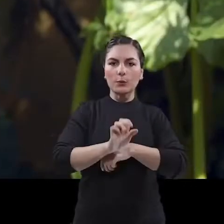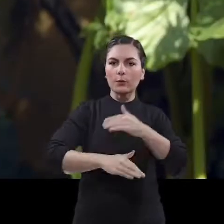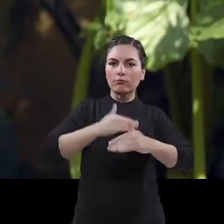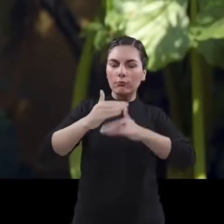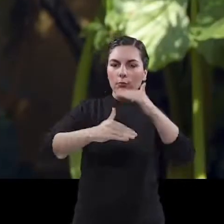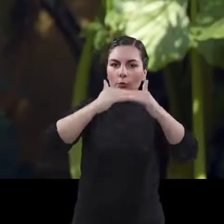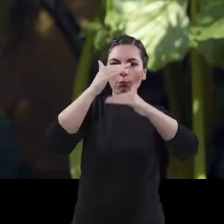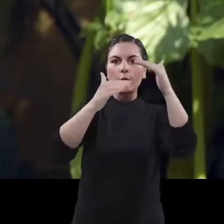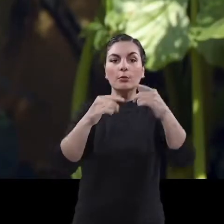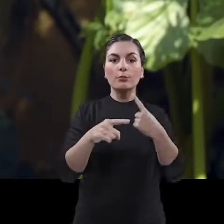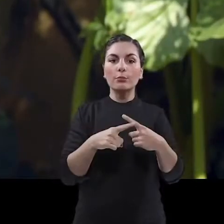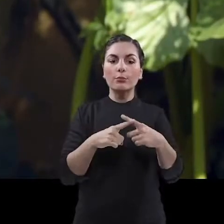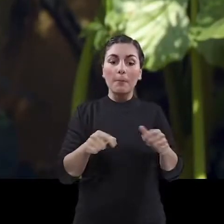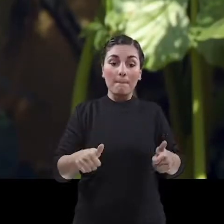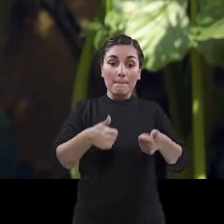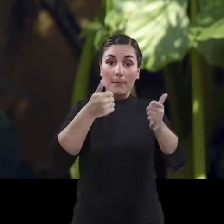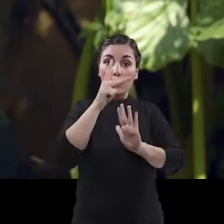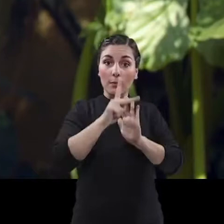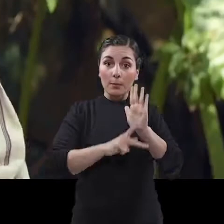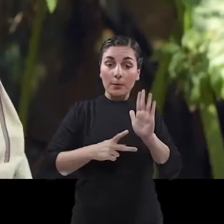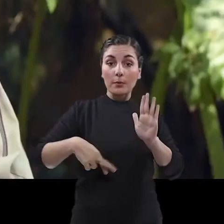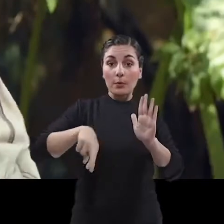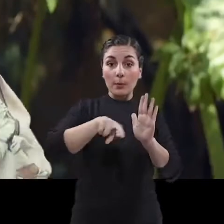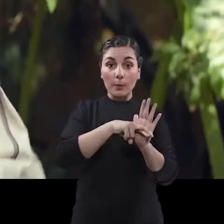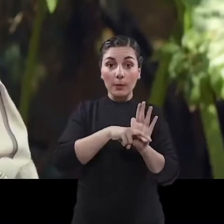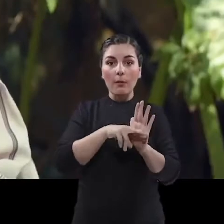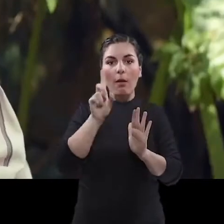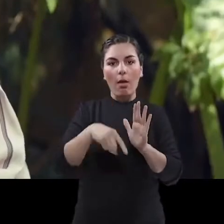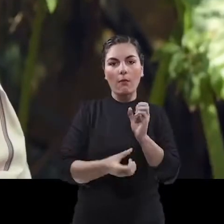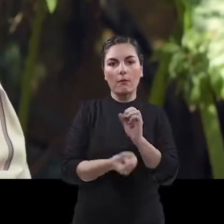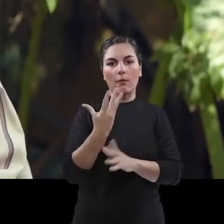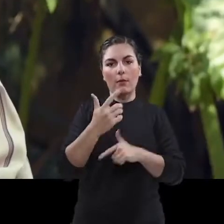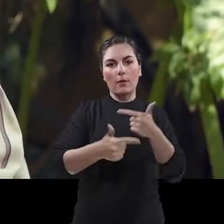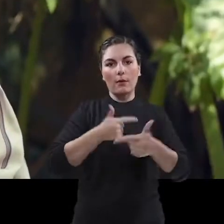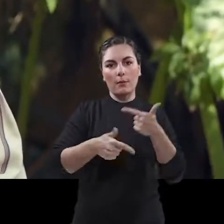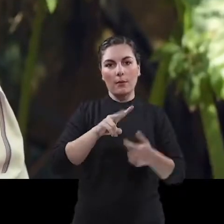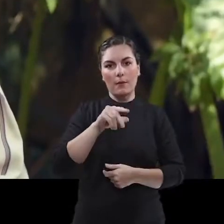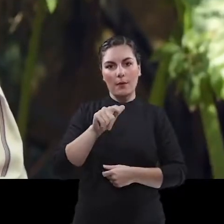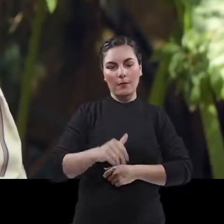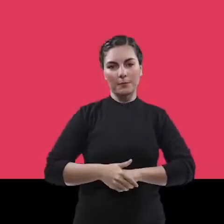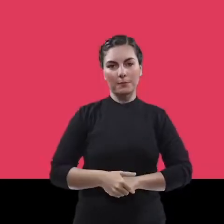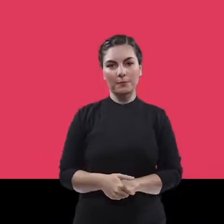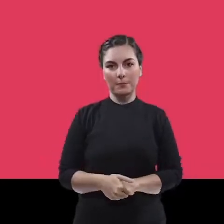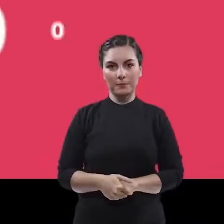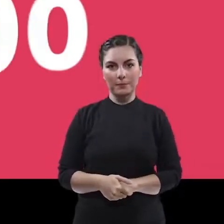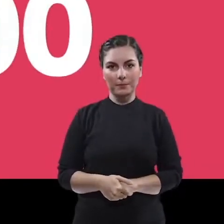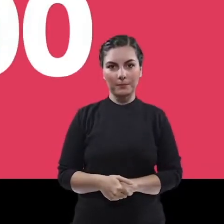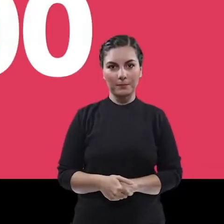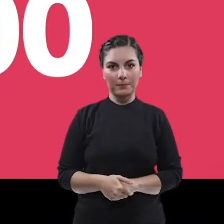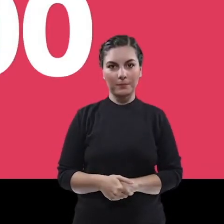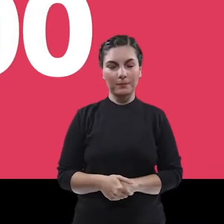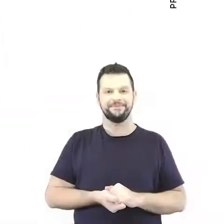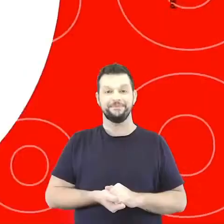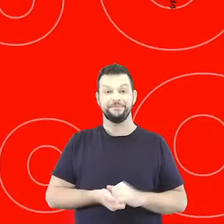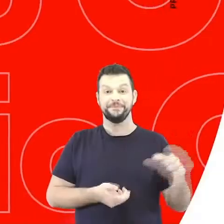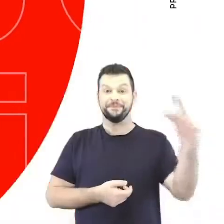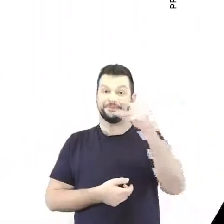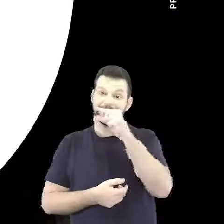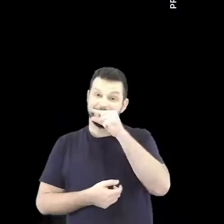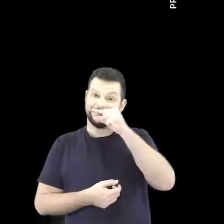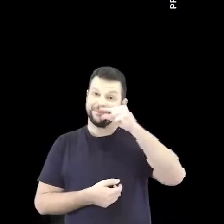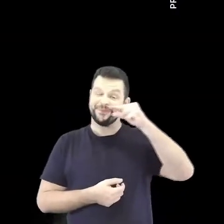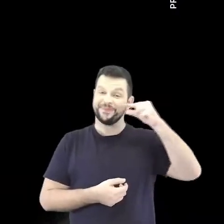vamos trabalhar para o desenvolvimento do Estado, porque o melhor plano de recuperação que existe é a geração de empregos.